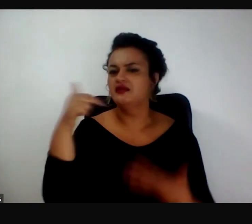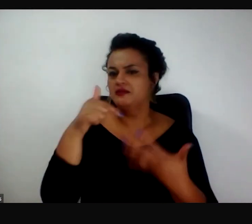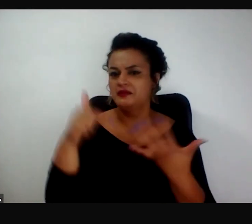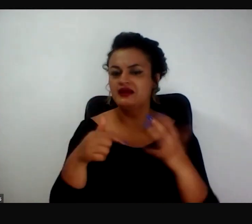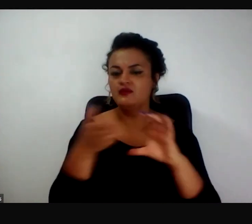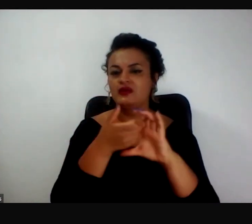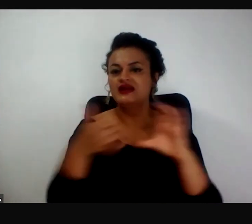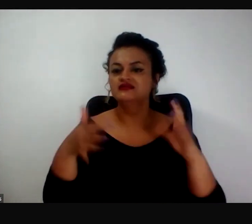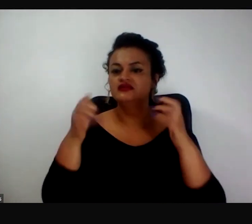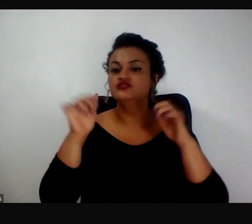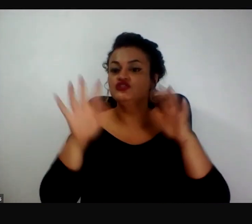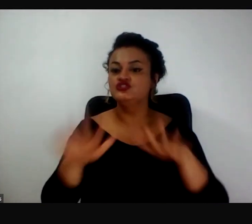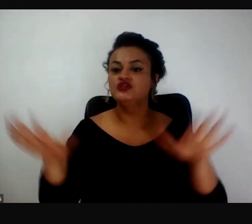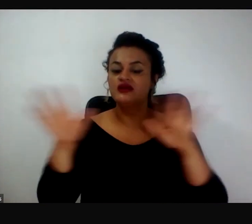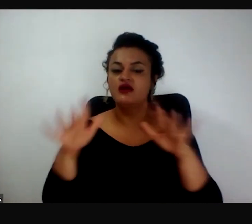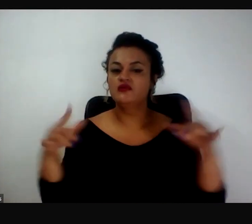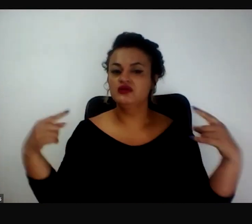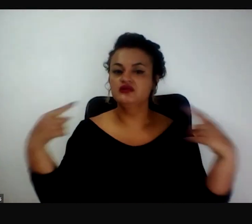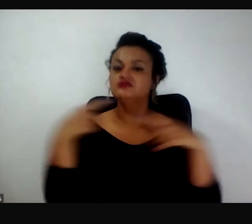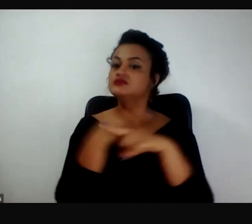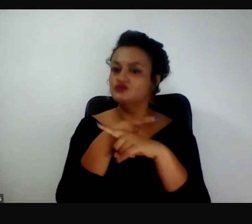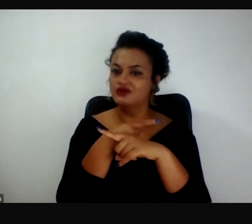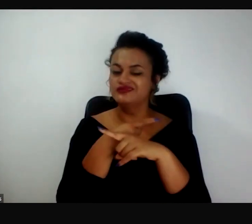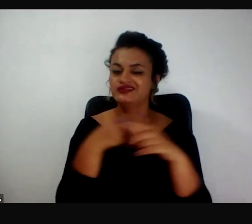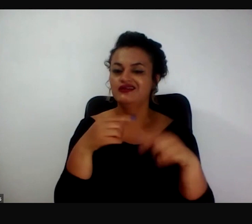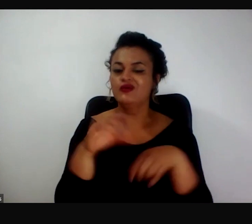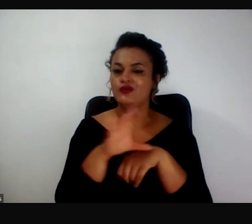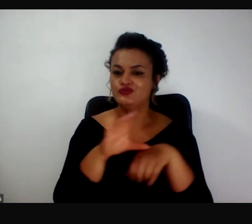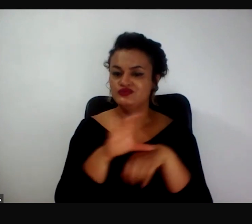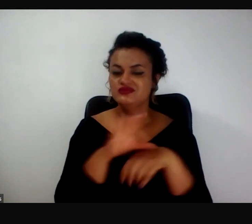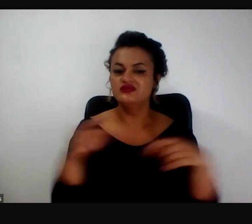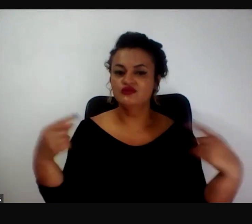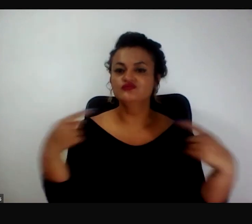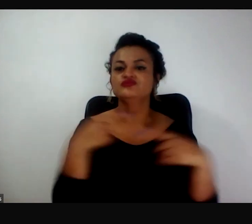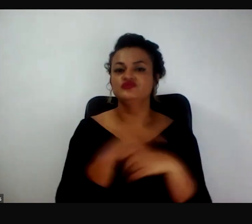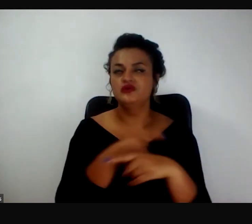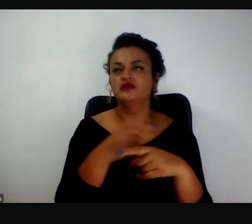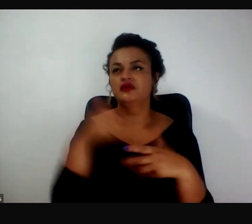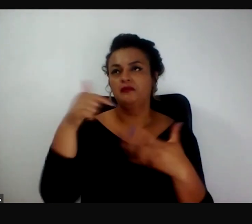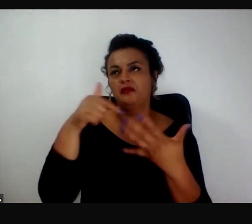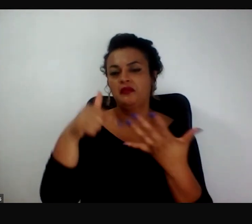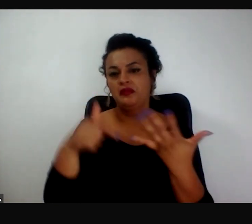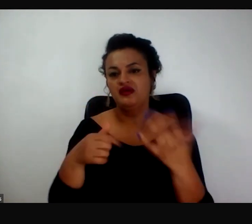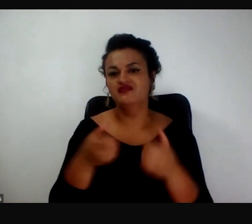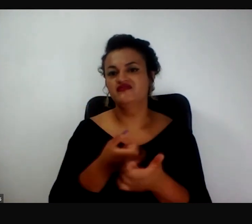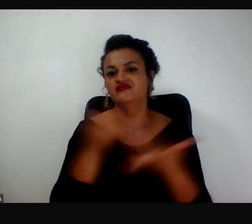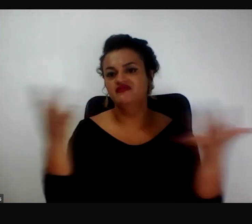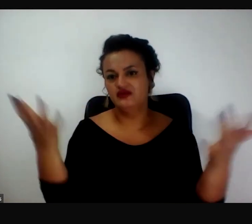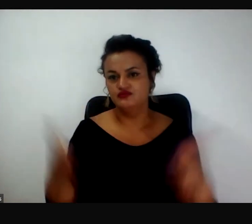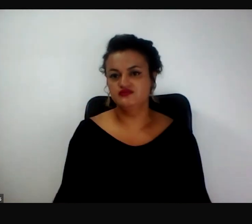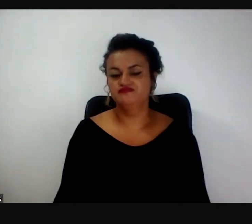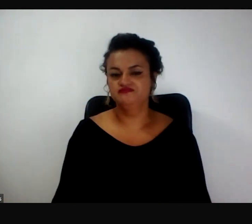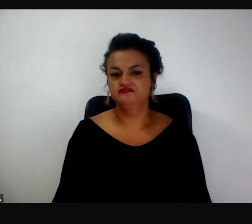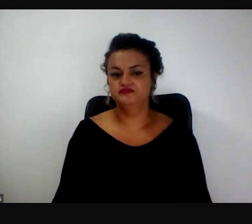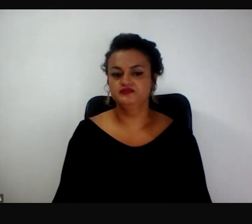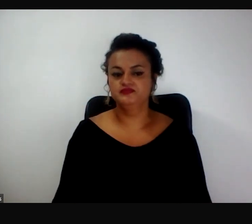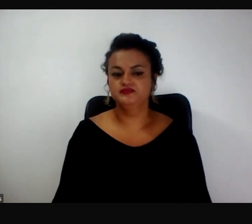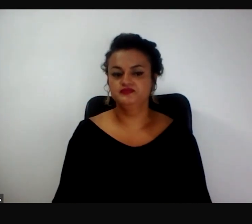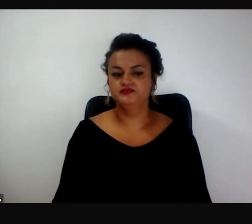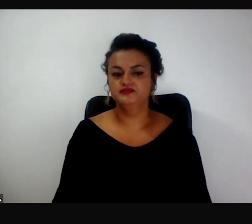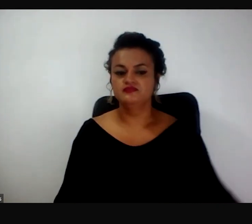geral, contrárias à Constituição, à lei ou ao princípio de jerarquia normativa.